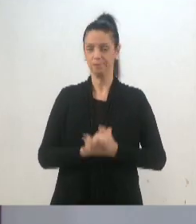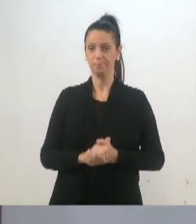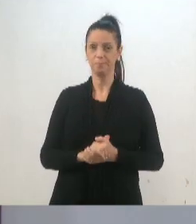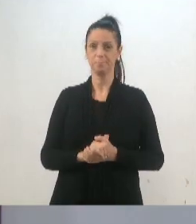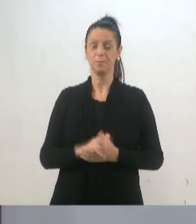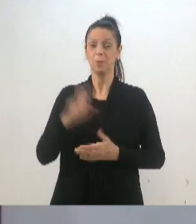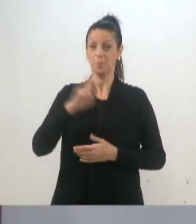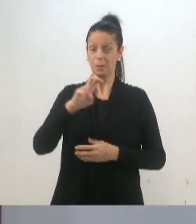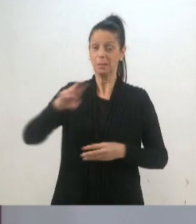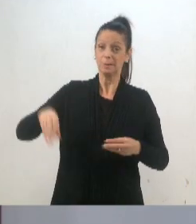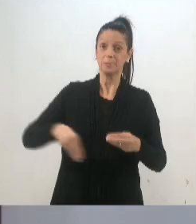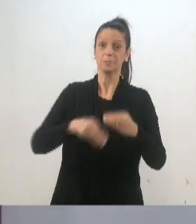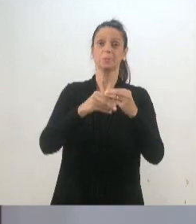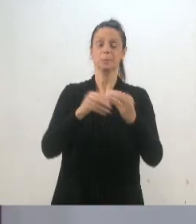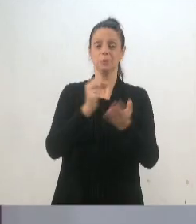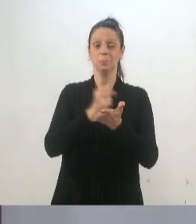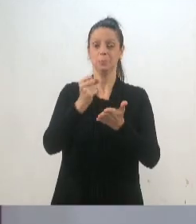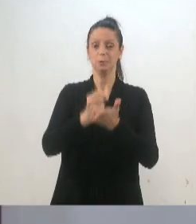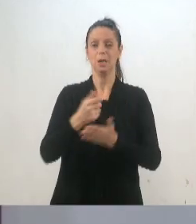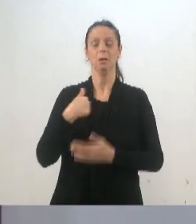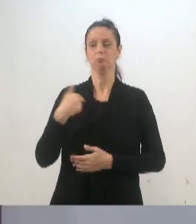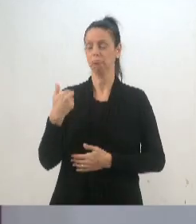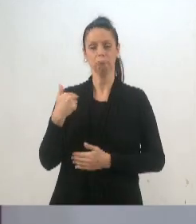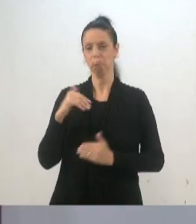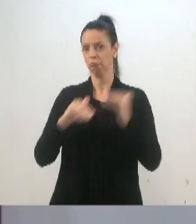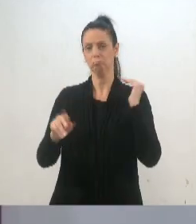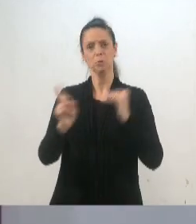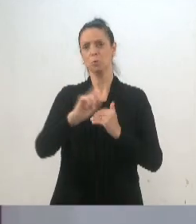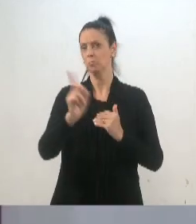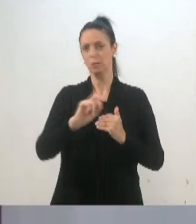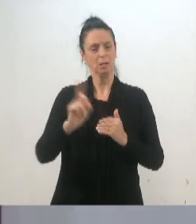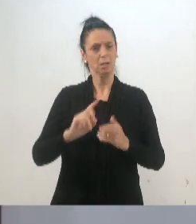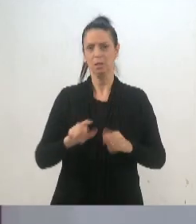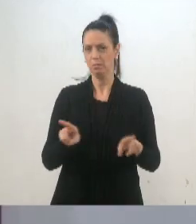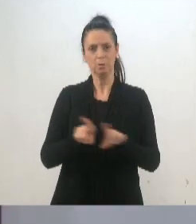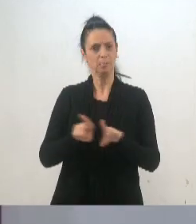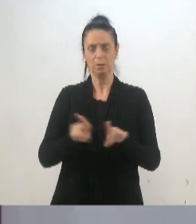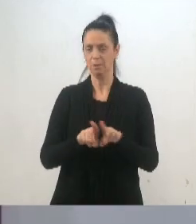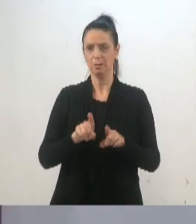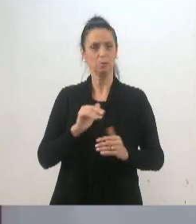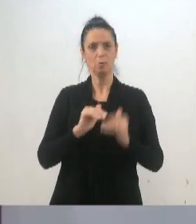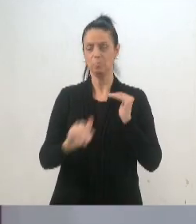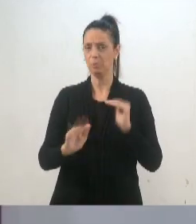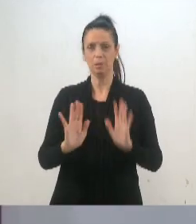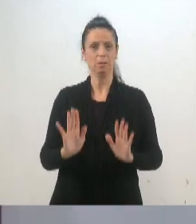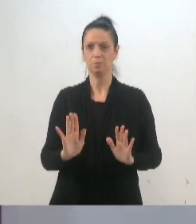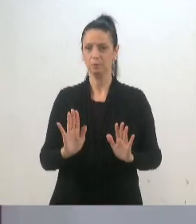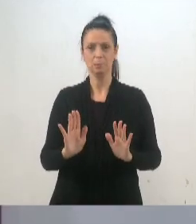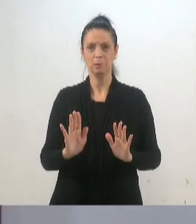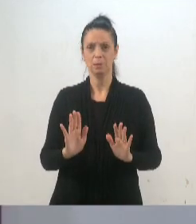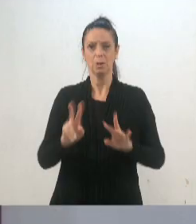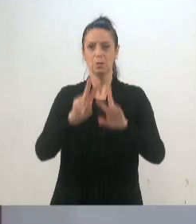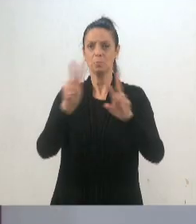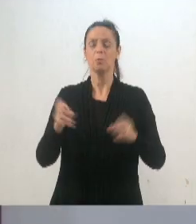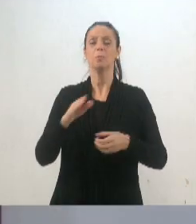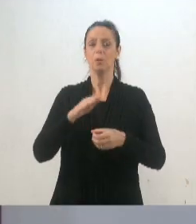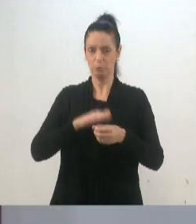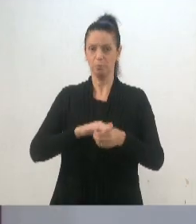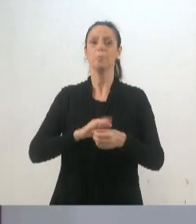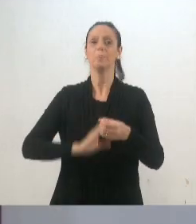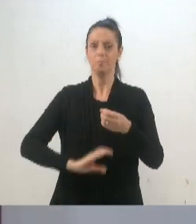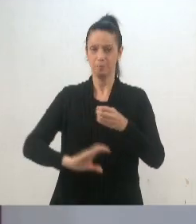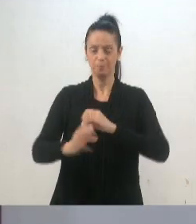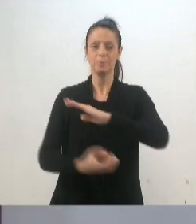5º termo aditivo. Eu não concordei com esse 5º termo aditivo, querendo fazer a questão do limpa-fossa